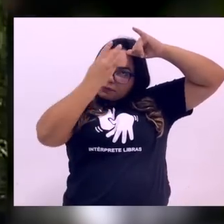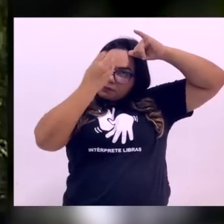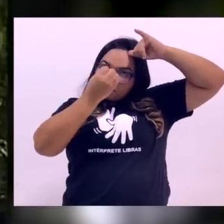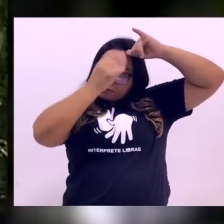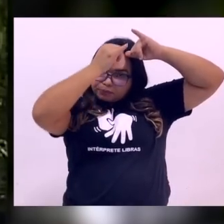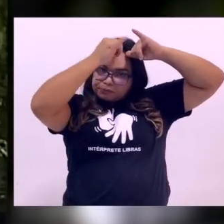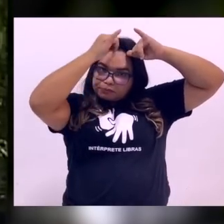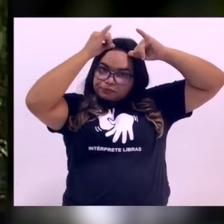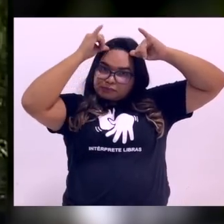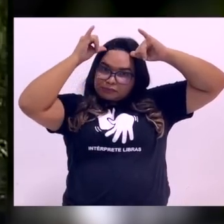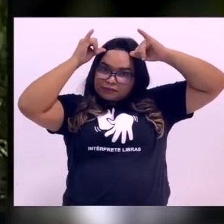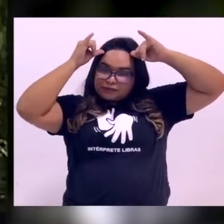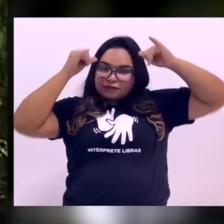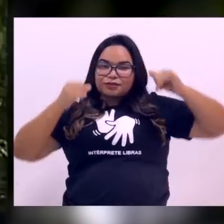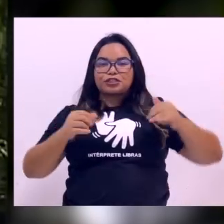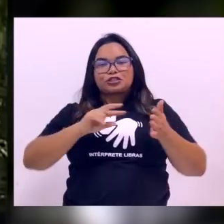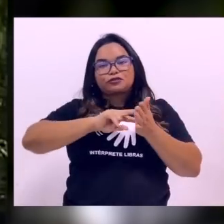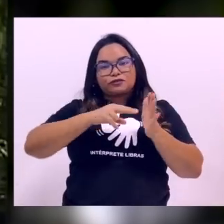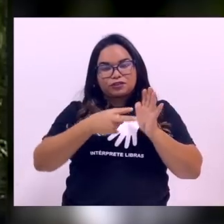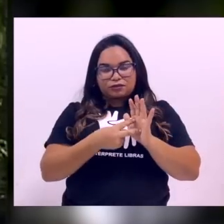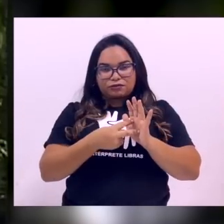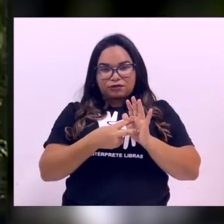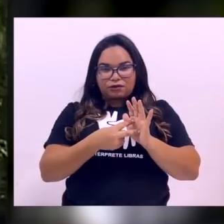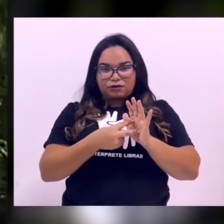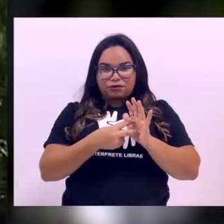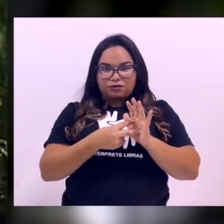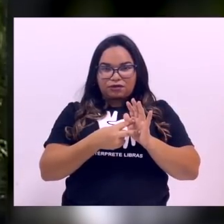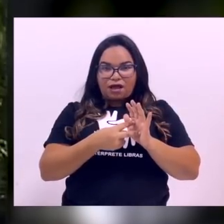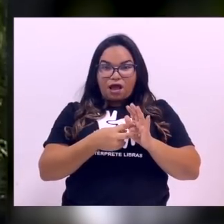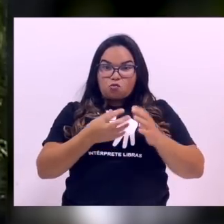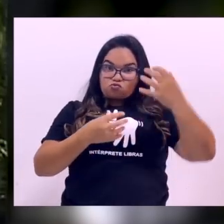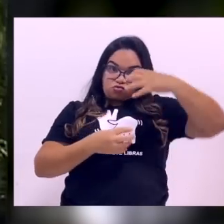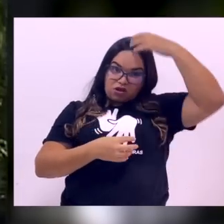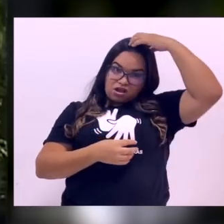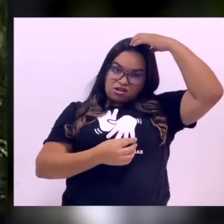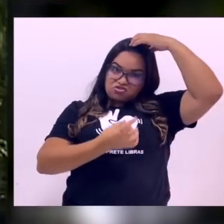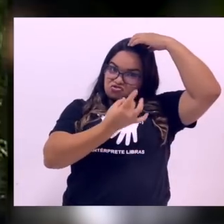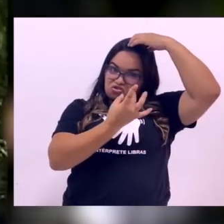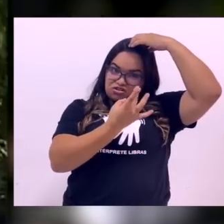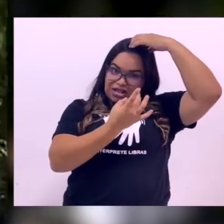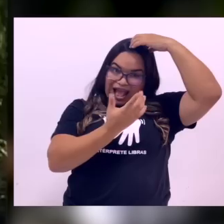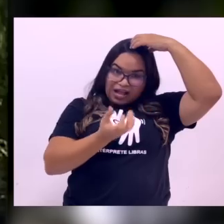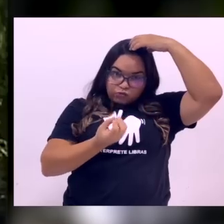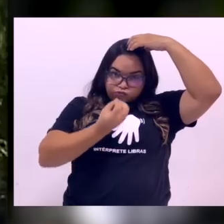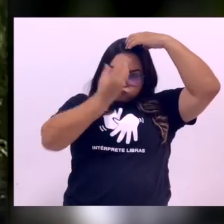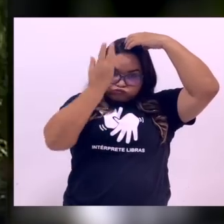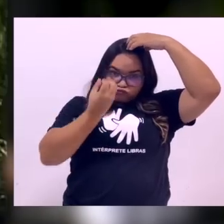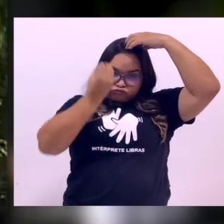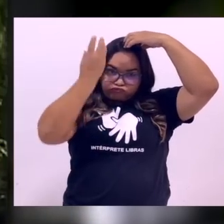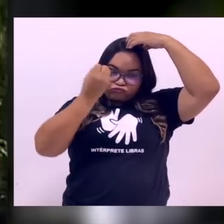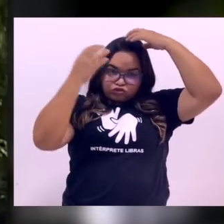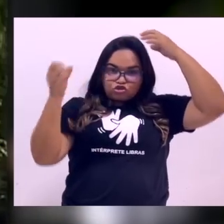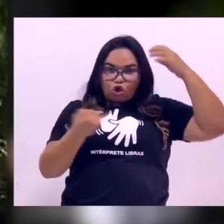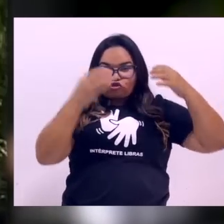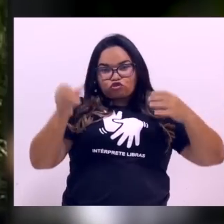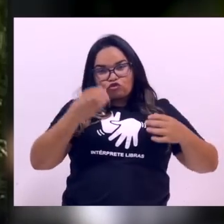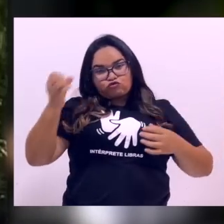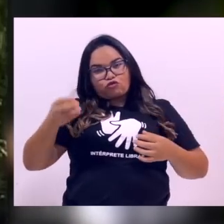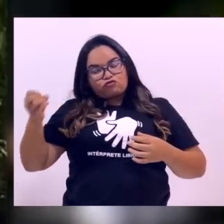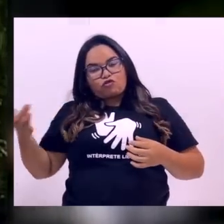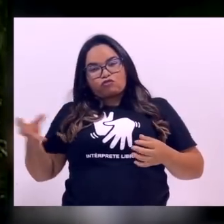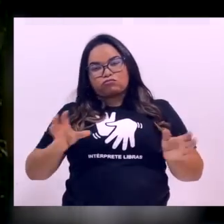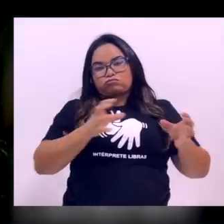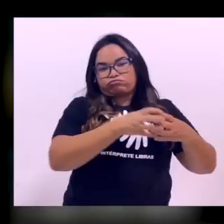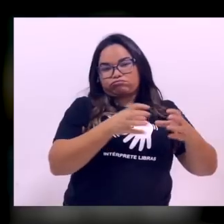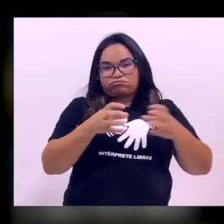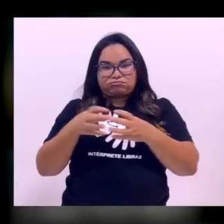podem surgir vários chifres. Isso significa que o reino se desintegrará em muitos reinos